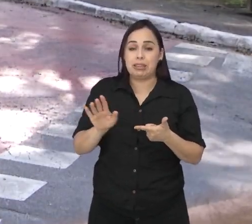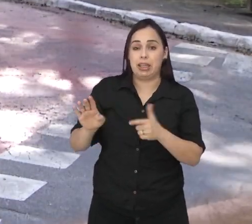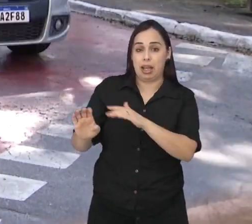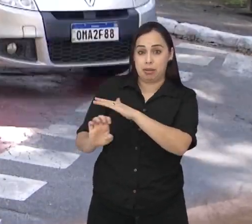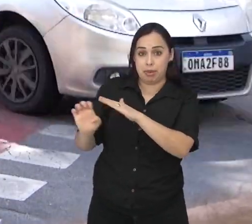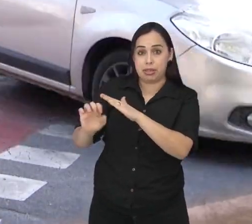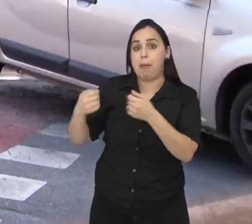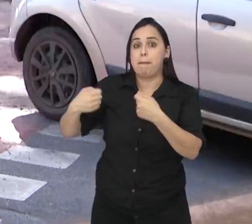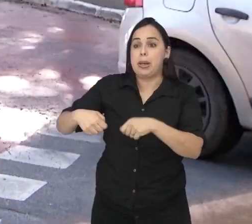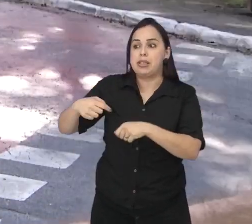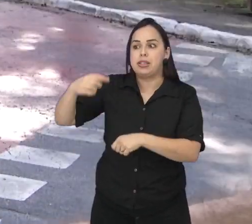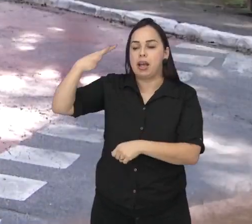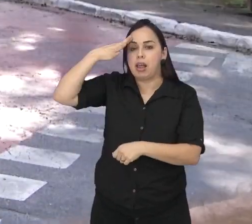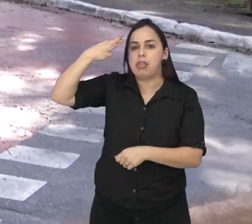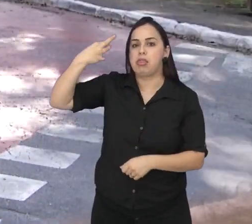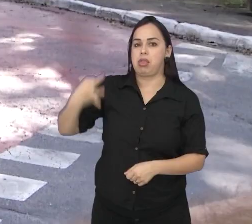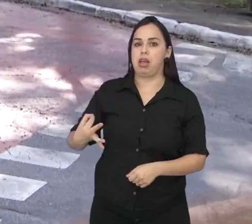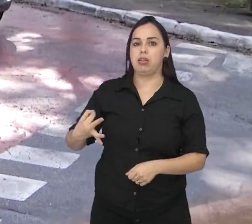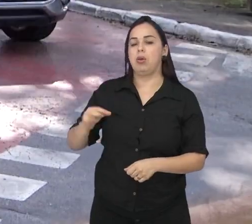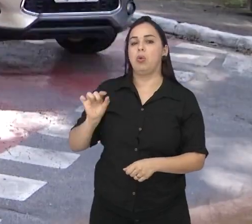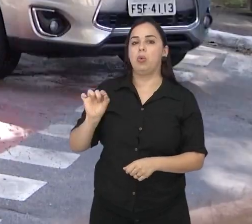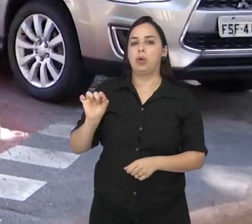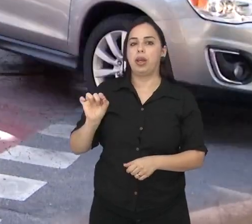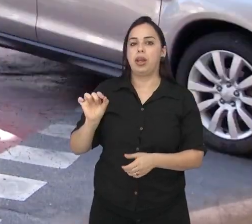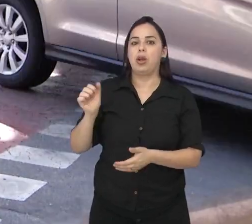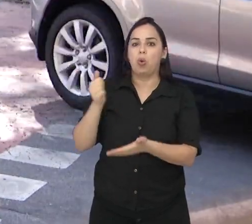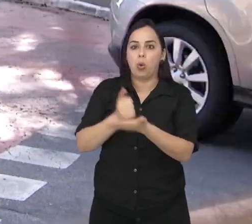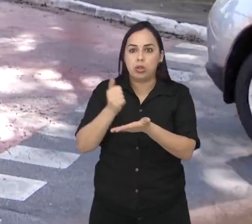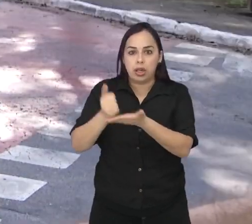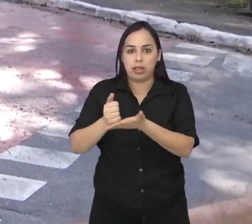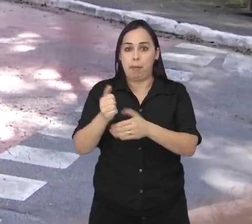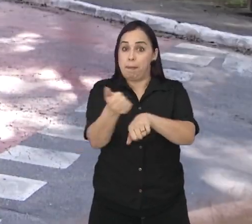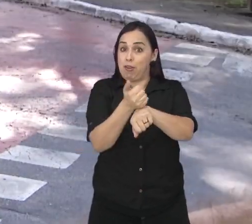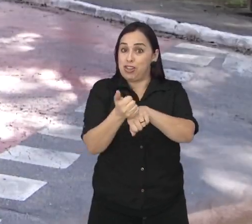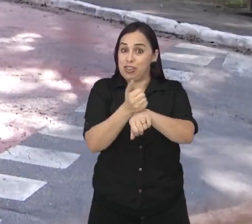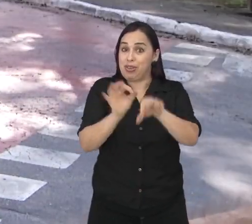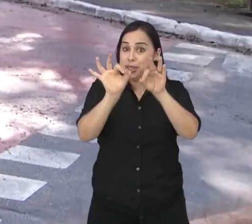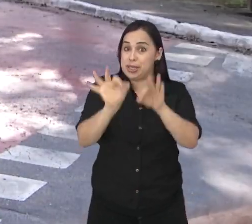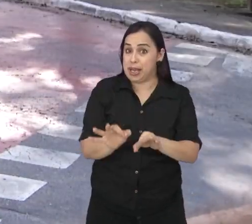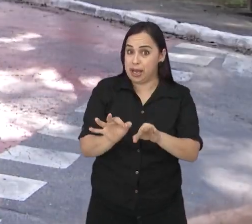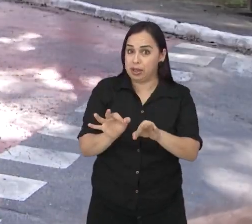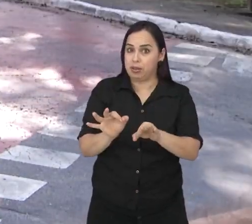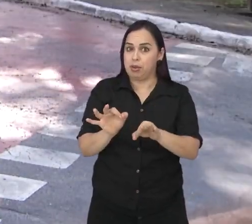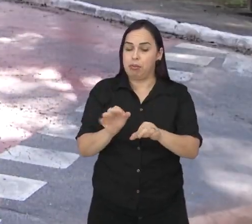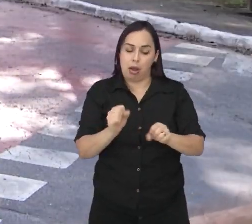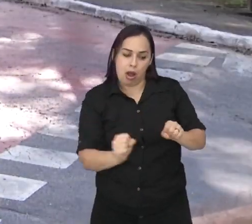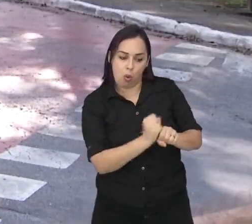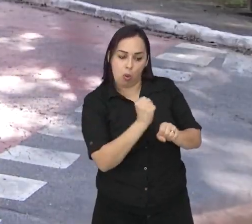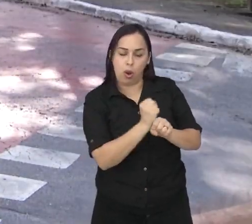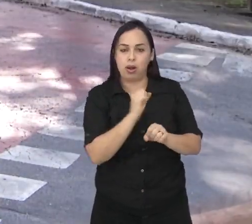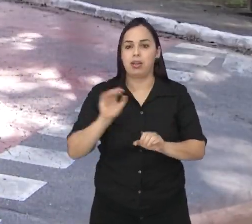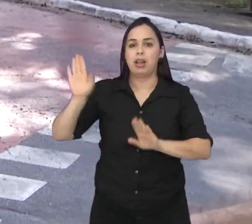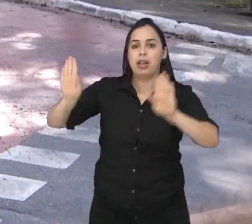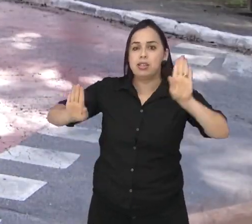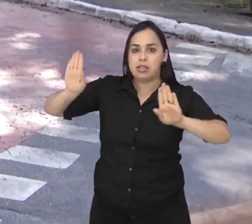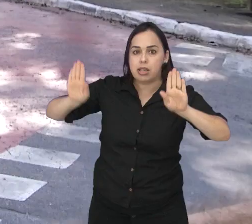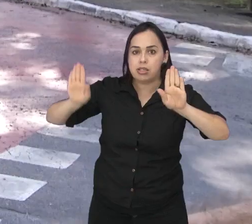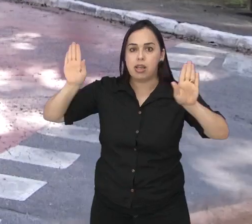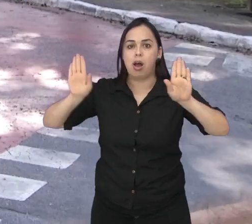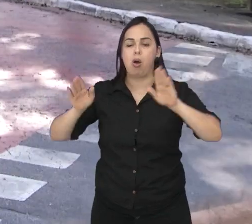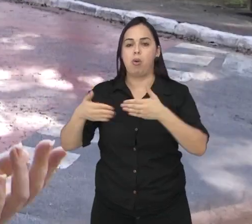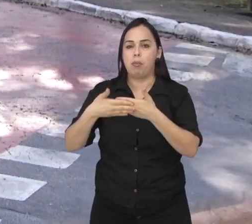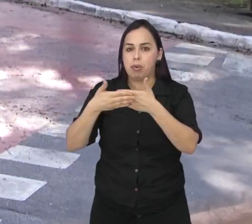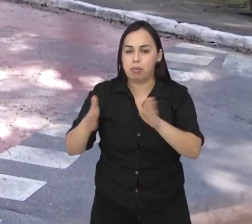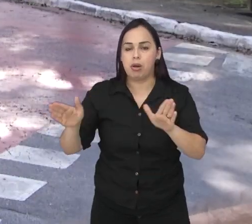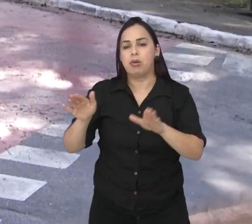essas empresas elas tenham ciência de que elas precisam estar contratando profissional técnico especializado, abrir licitações públicas, por exemplo, para